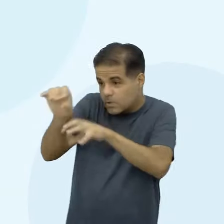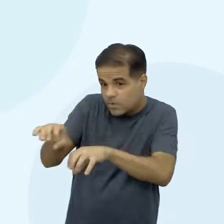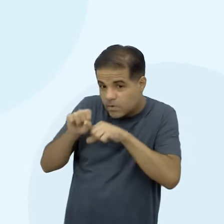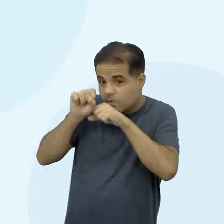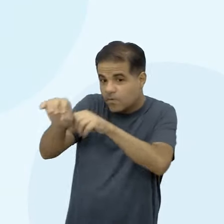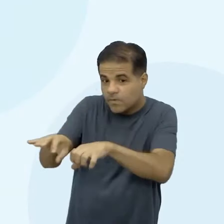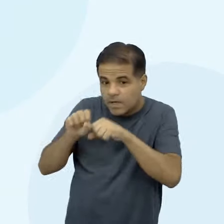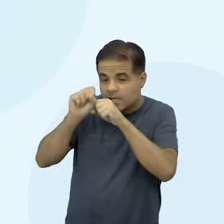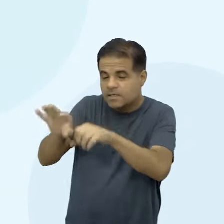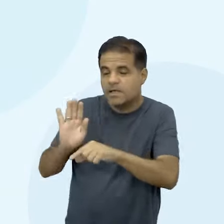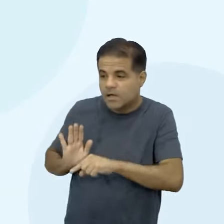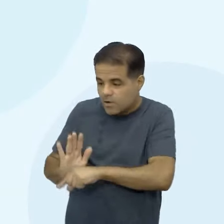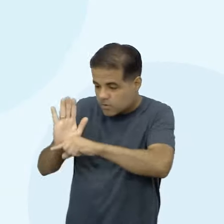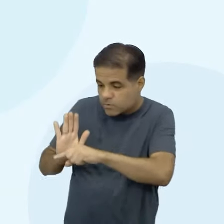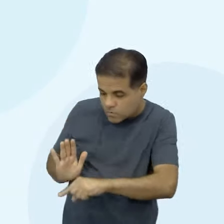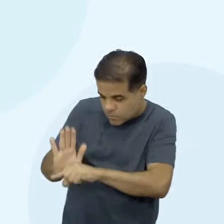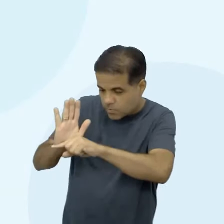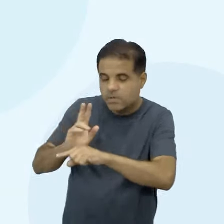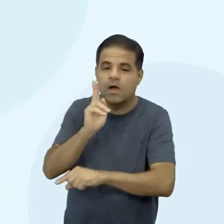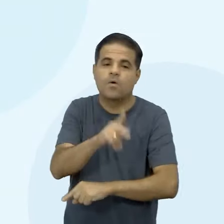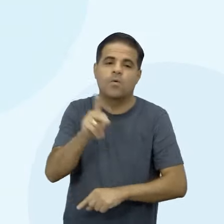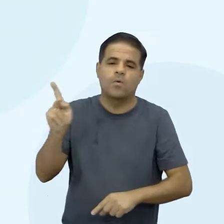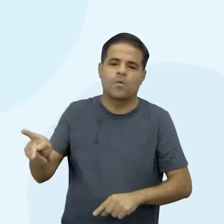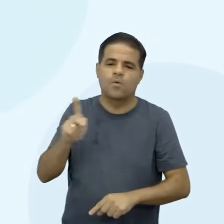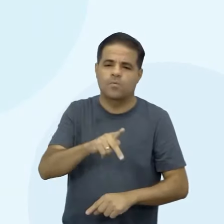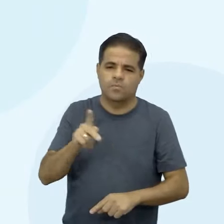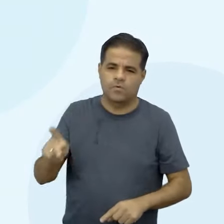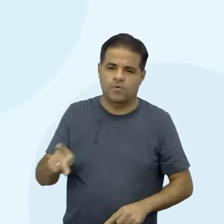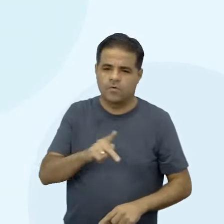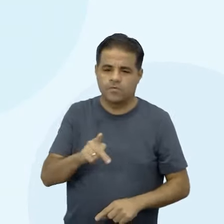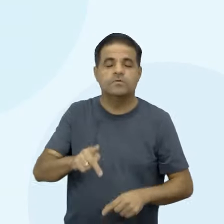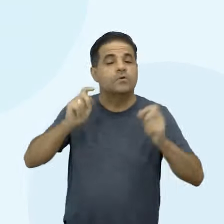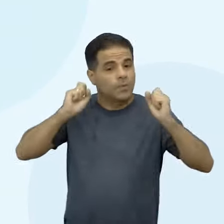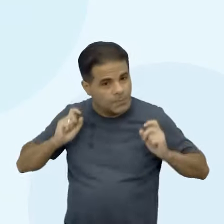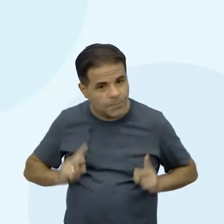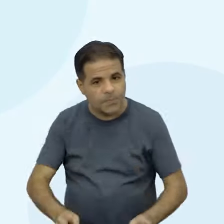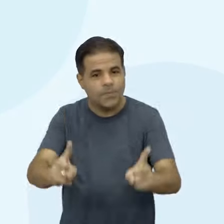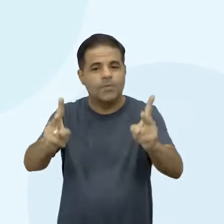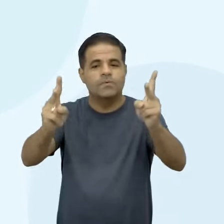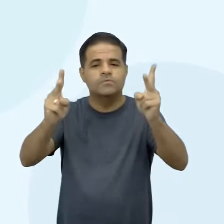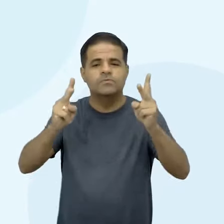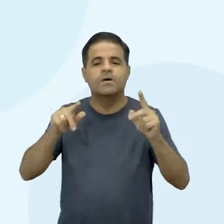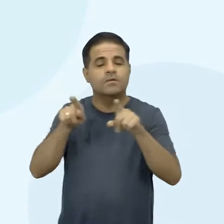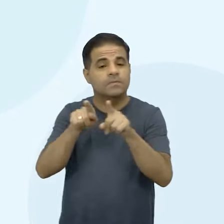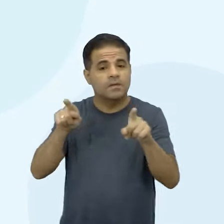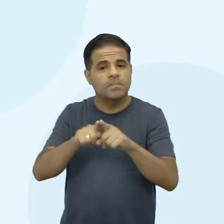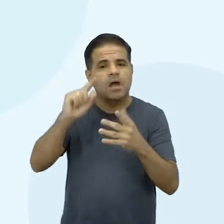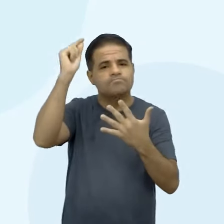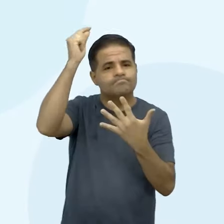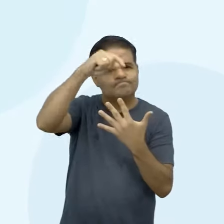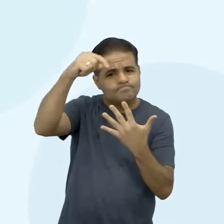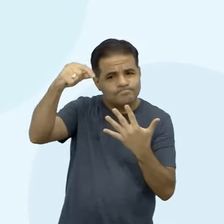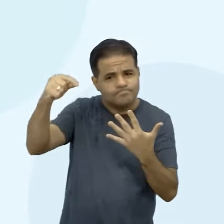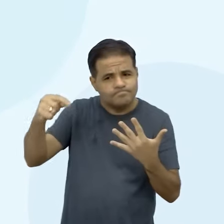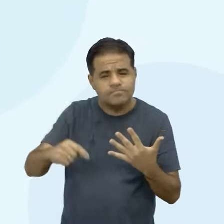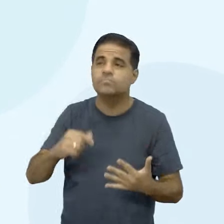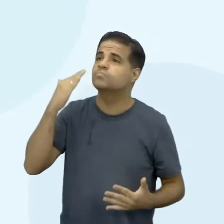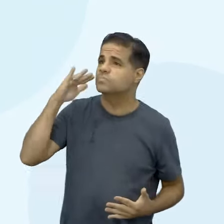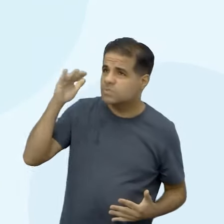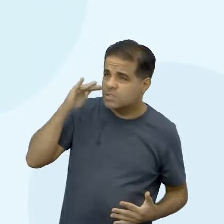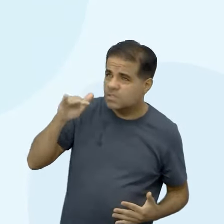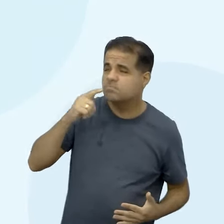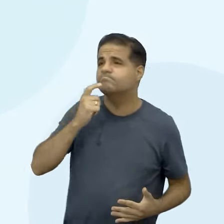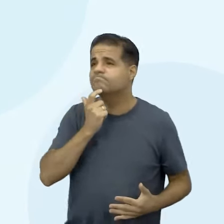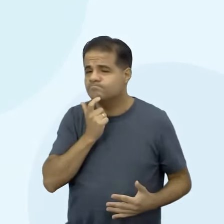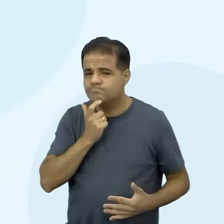e nortear o professor, tá bom? Bom, continuando. Então, além dos componentes, que a gente entendeu um pouquinho